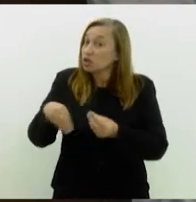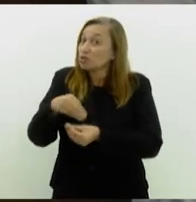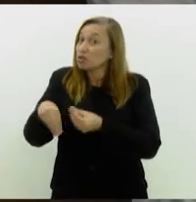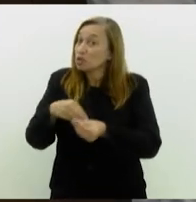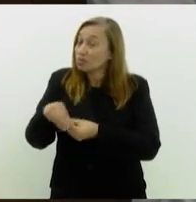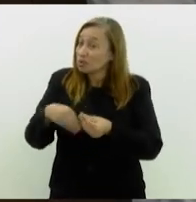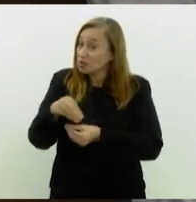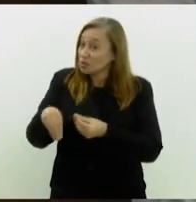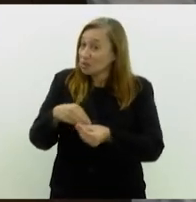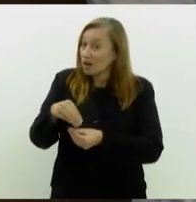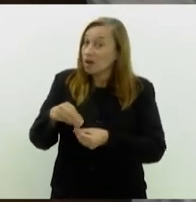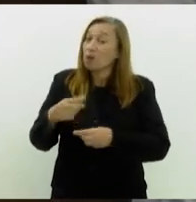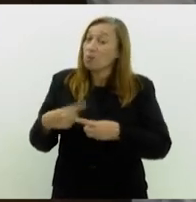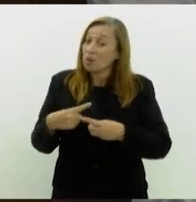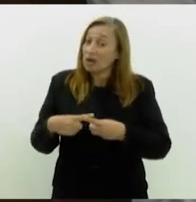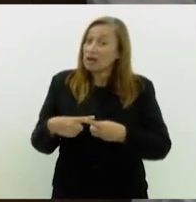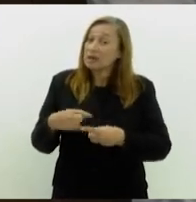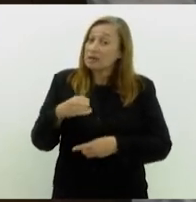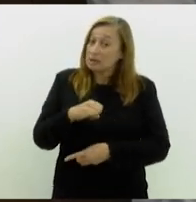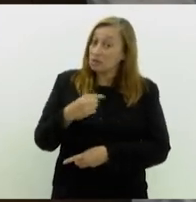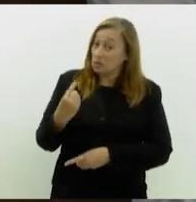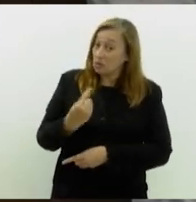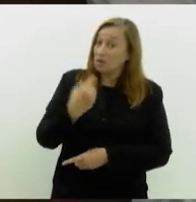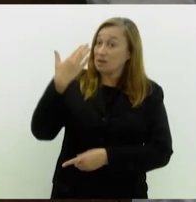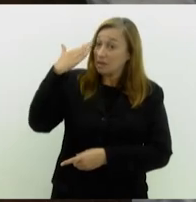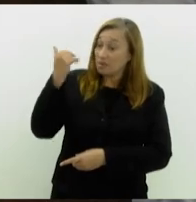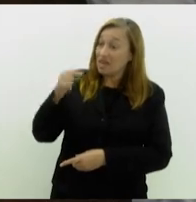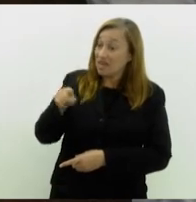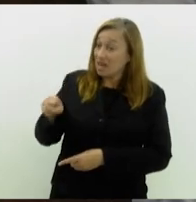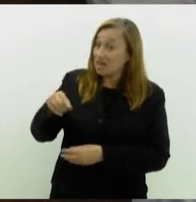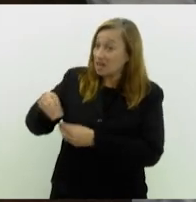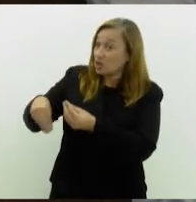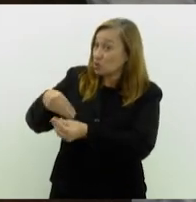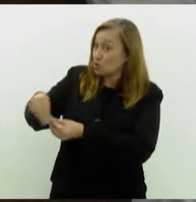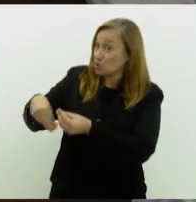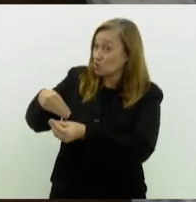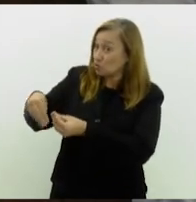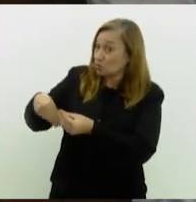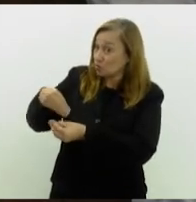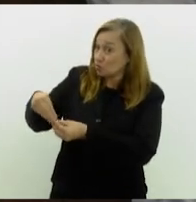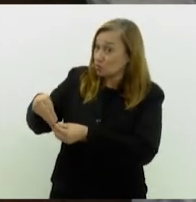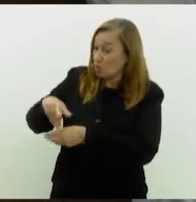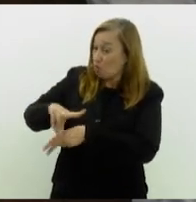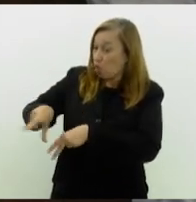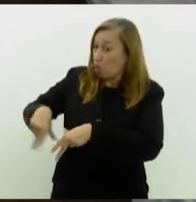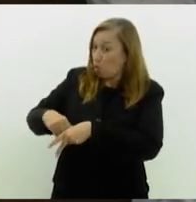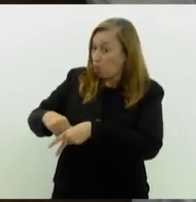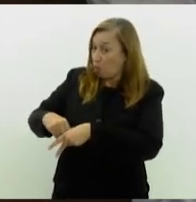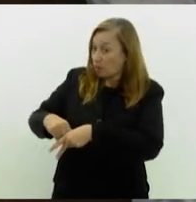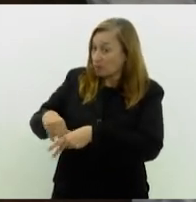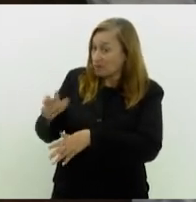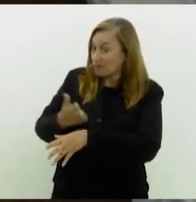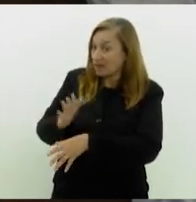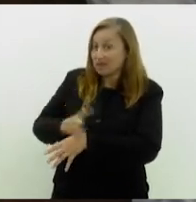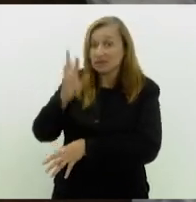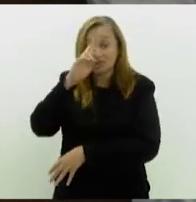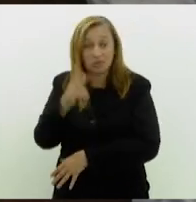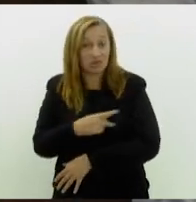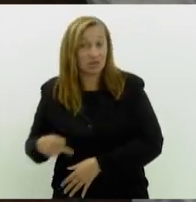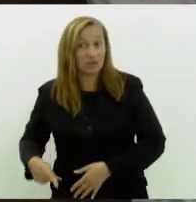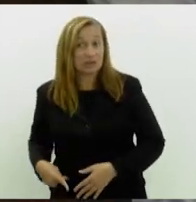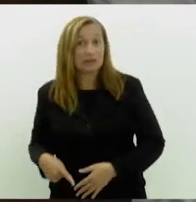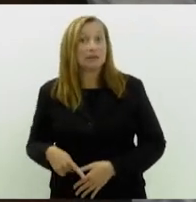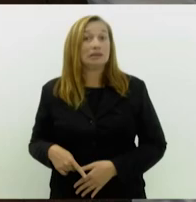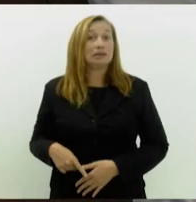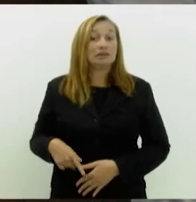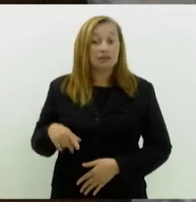porque se nós soubermos que ele tem participação nessa prática Presidente o couro vai